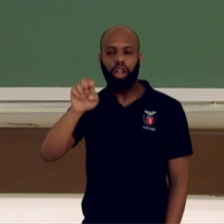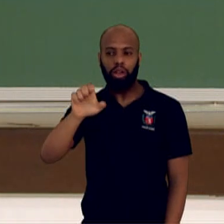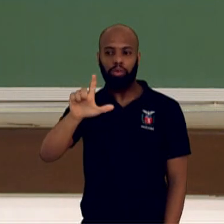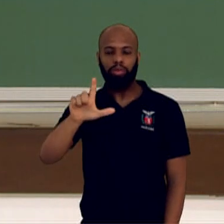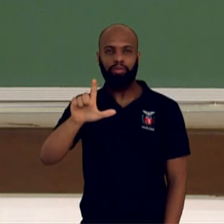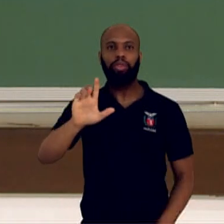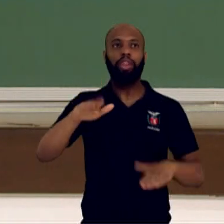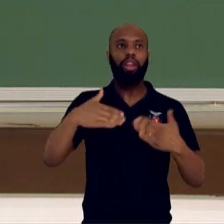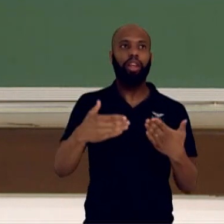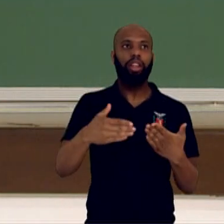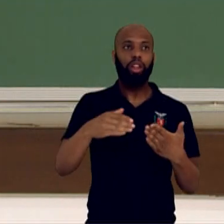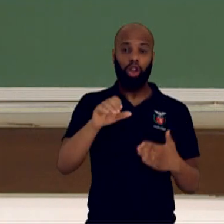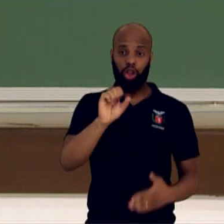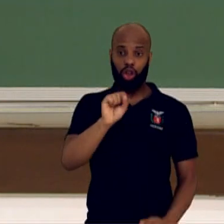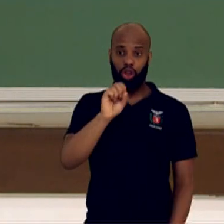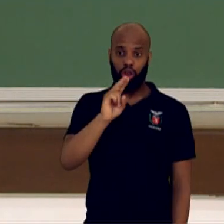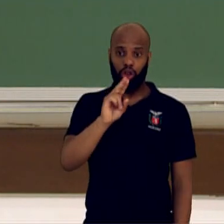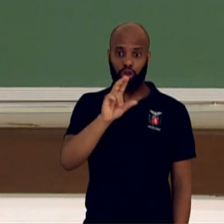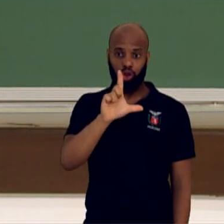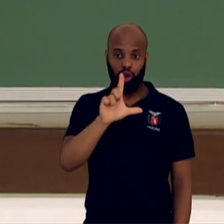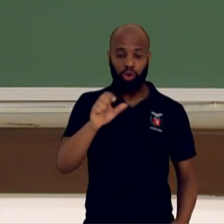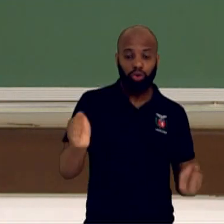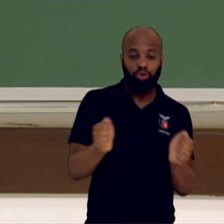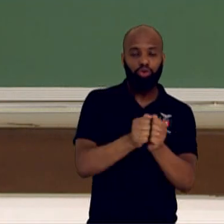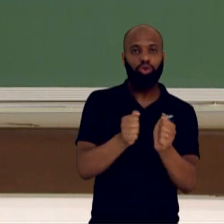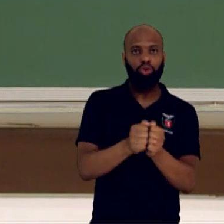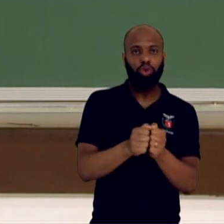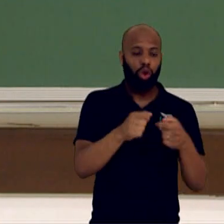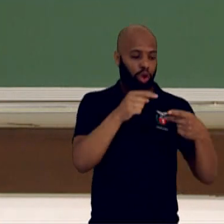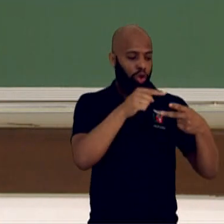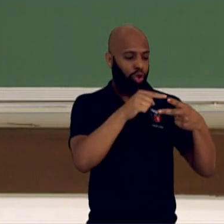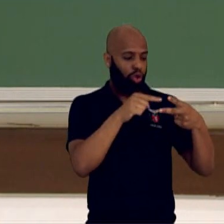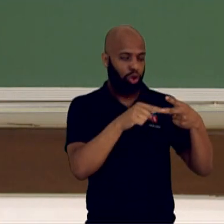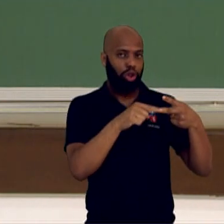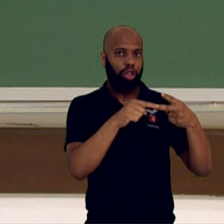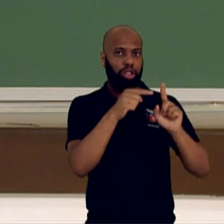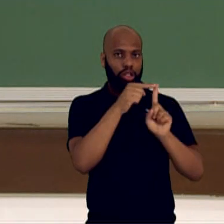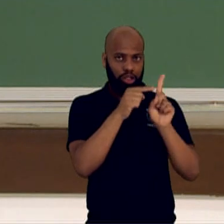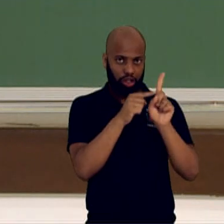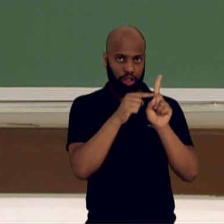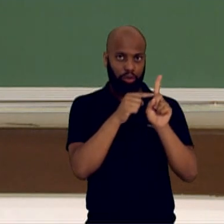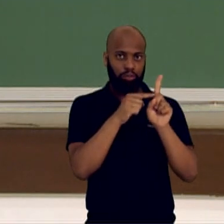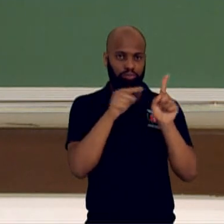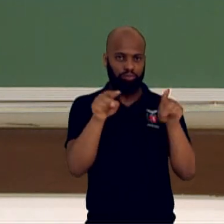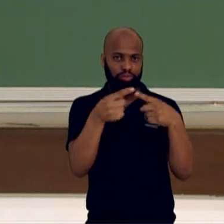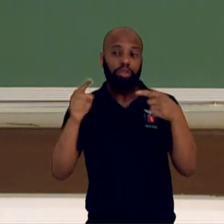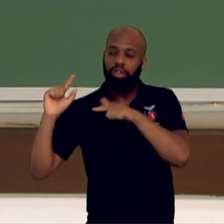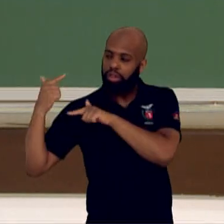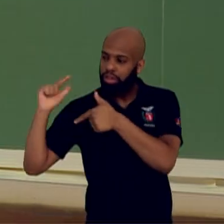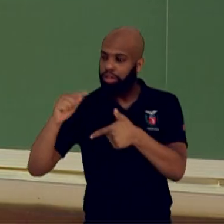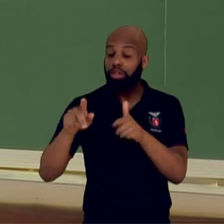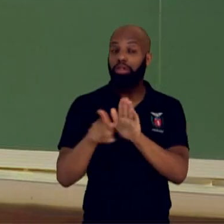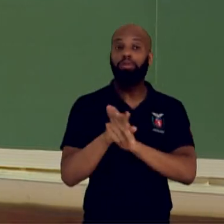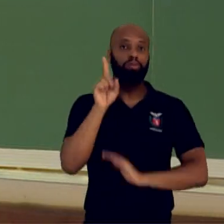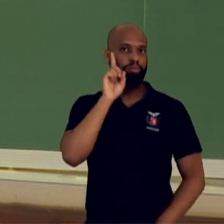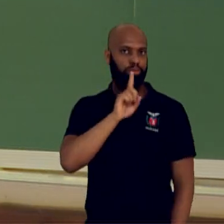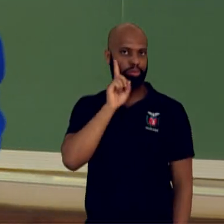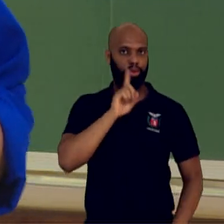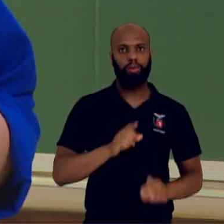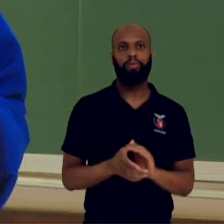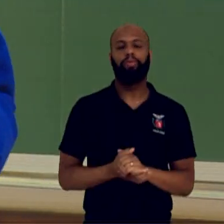veio a partir da junção de dois estilos bem tradicionais de músicas lá dos Estados Unidos, que é o